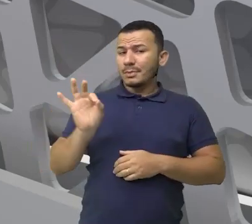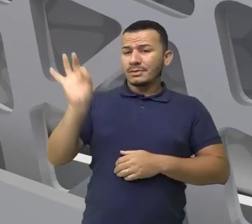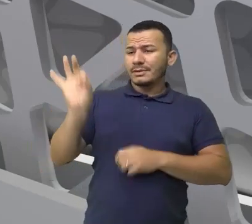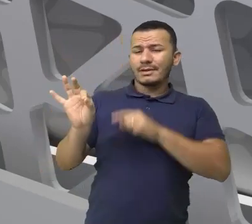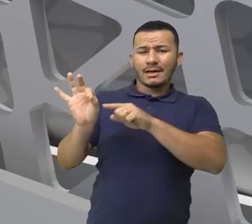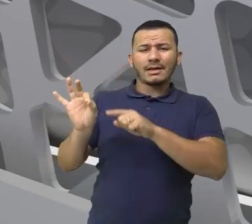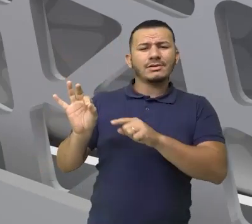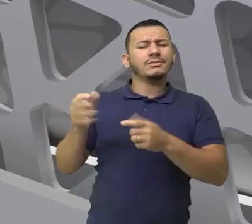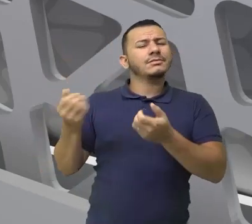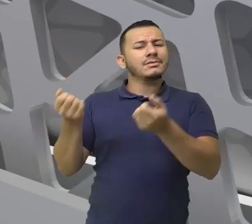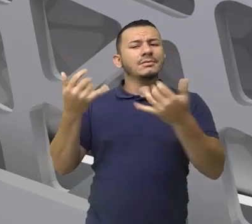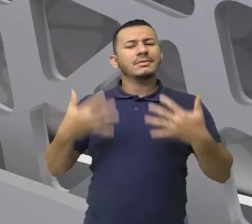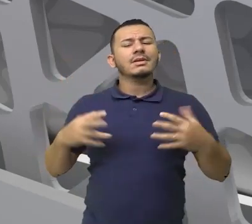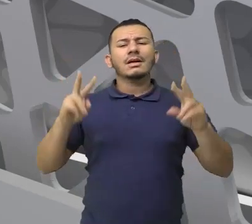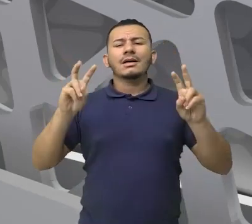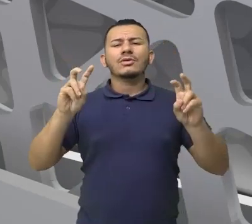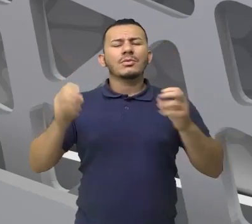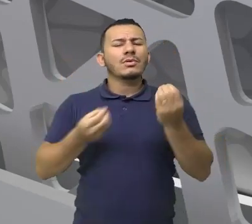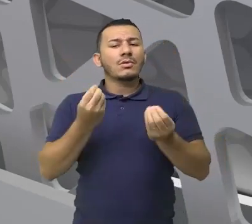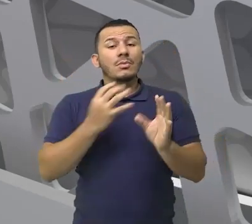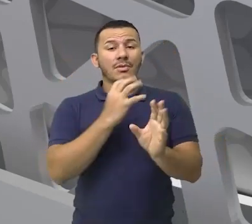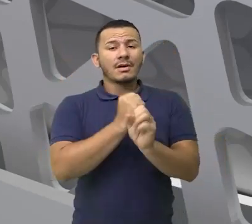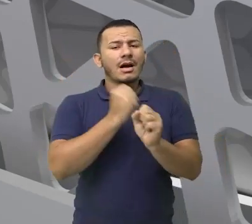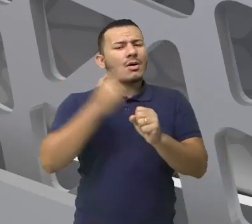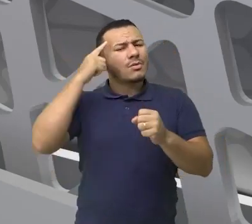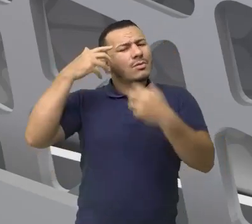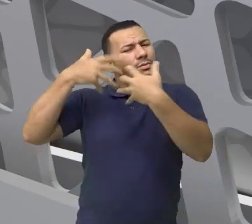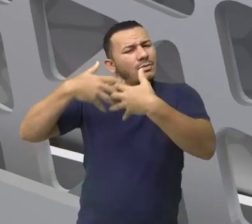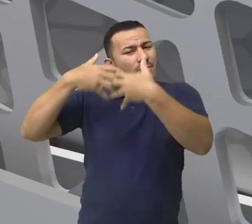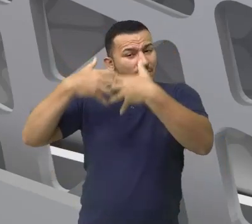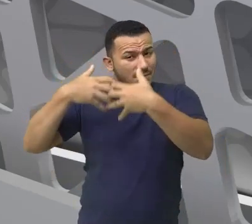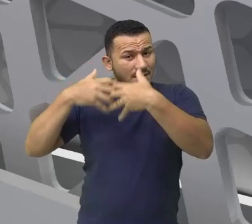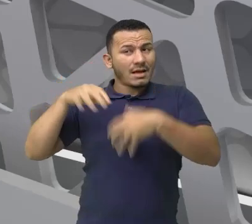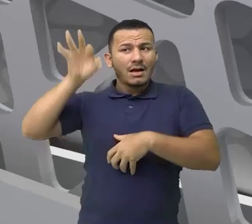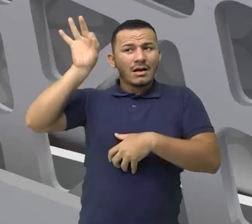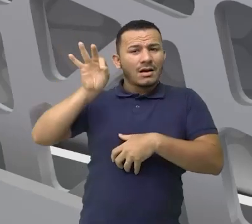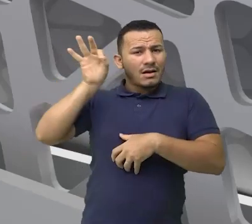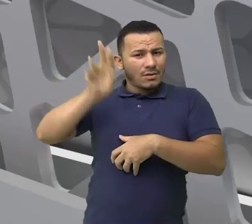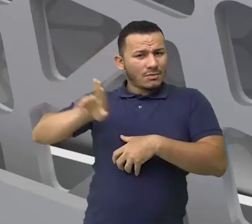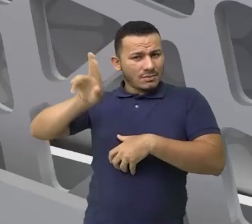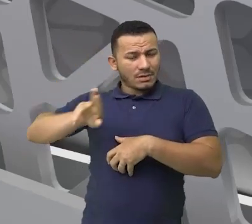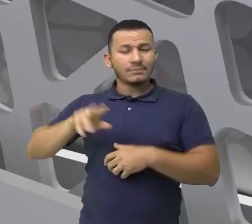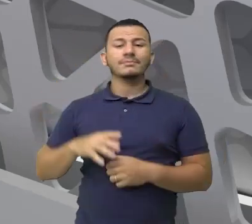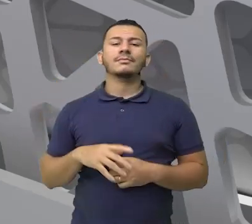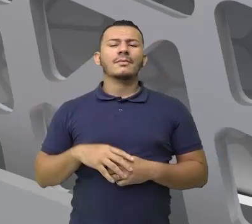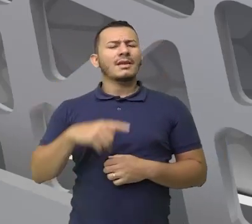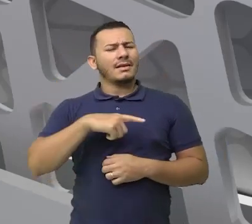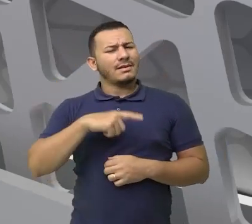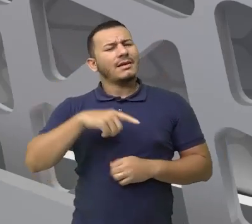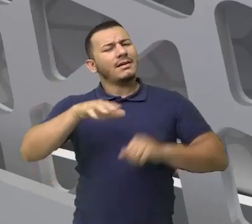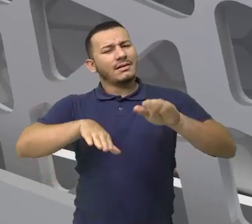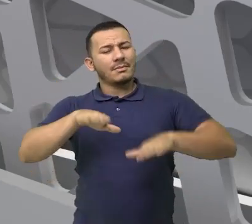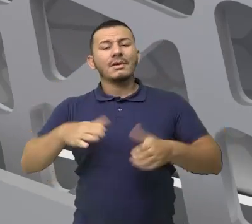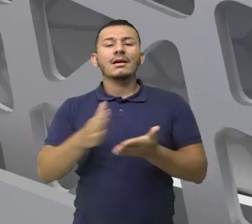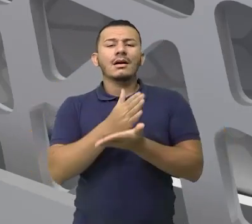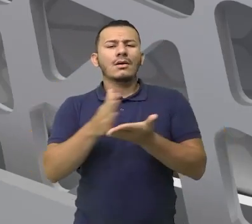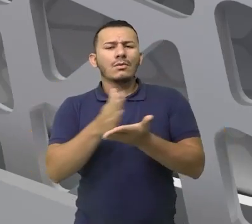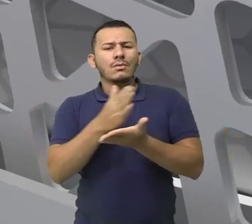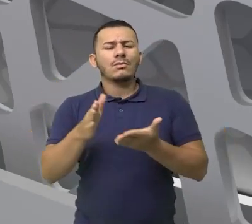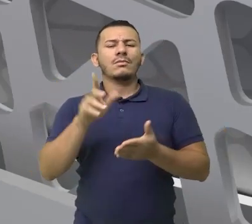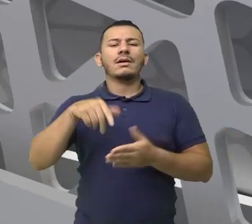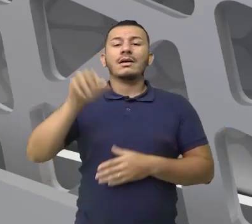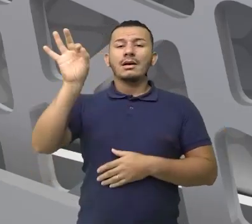porcentagem, a gente começar falando de cálculo mental de porcentagem, né? Tem algumas porcentagens que são o que nós, às vezes, chamamos